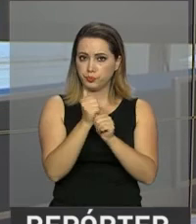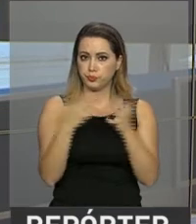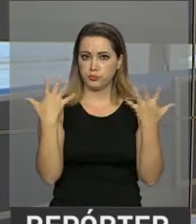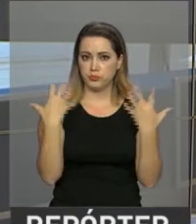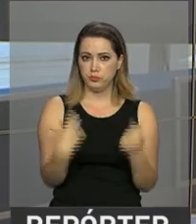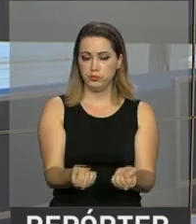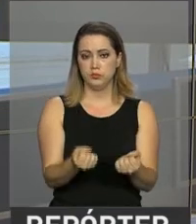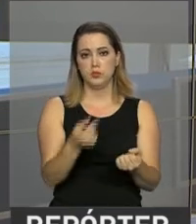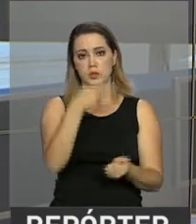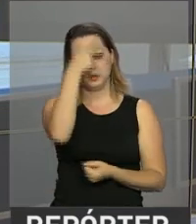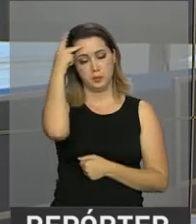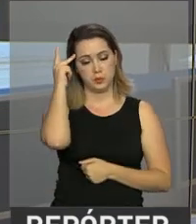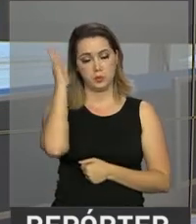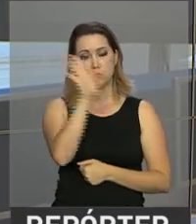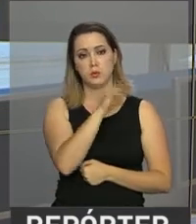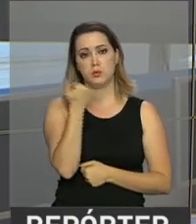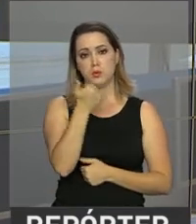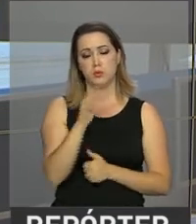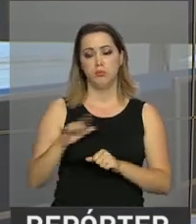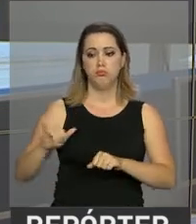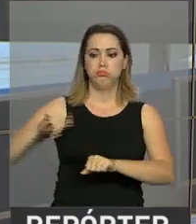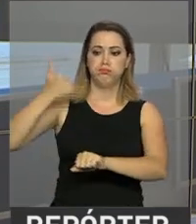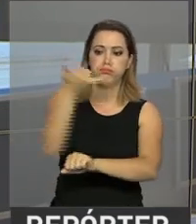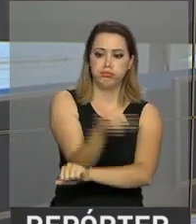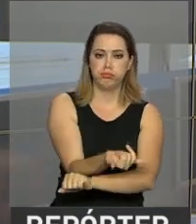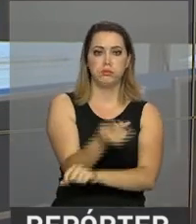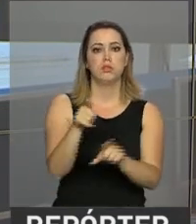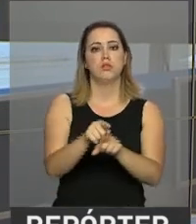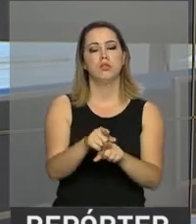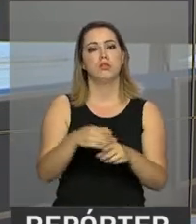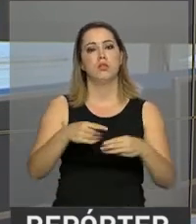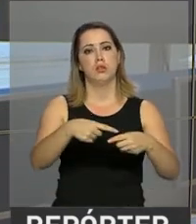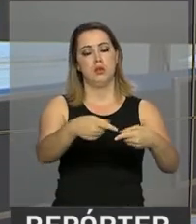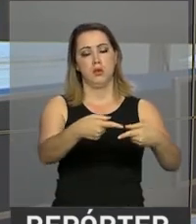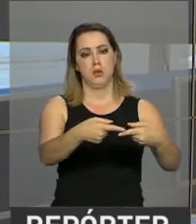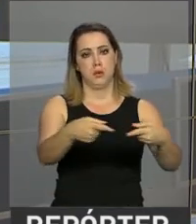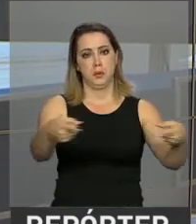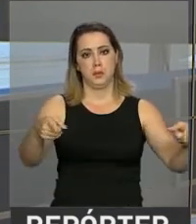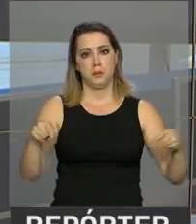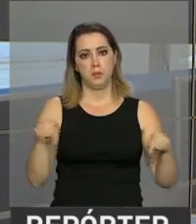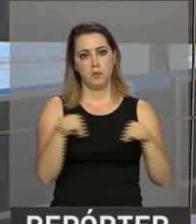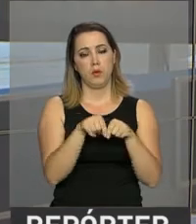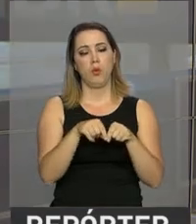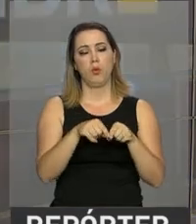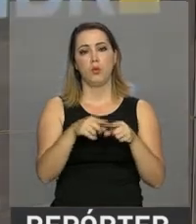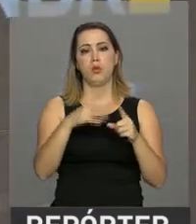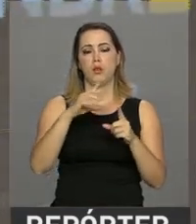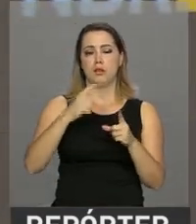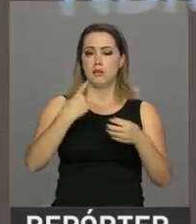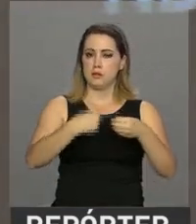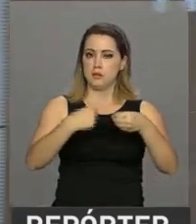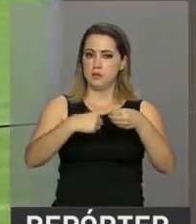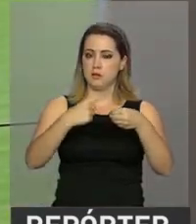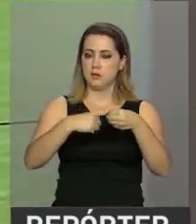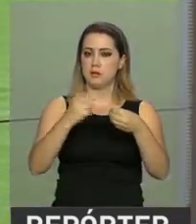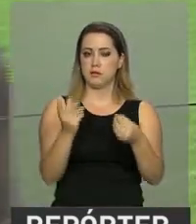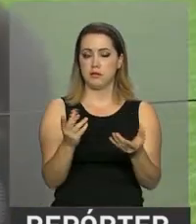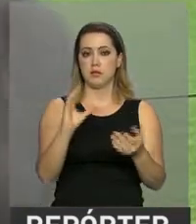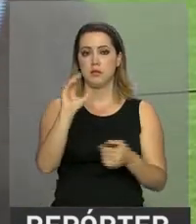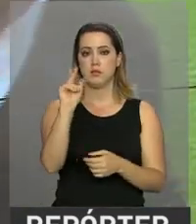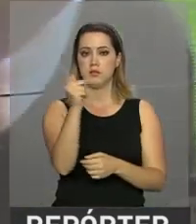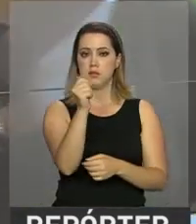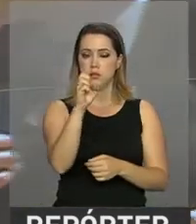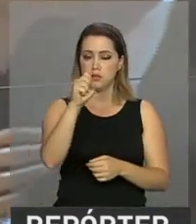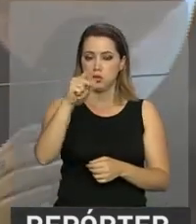da cidade mortos no acidente devem ser velados amanhã na Arena Condá, em Chapecó. A repórter Luana Karen chegou no início